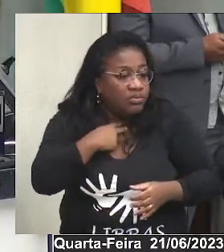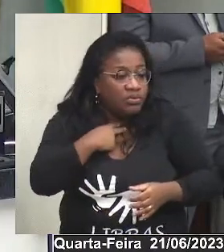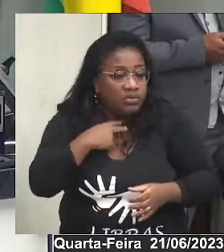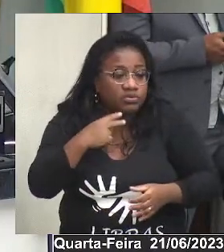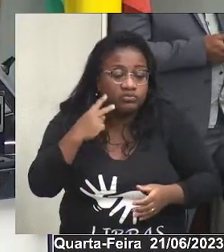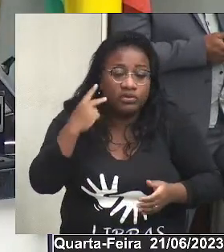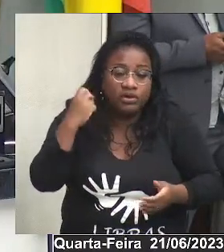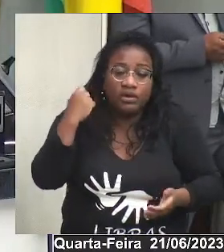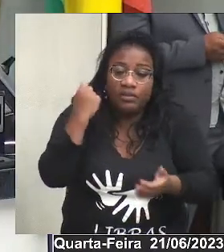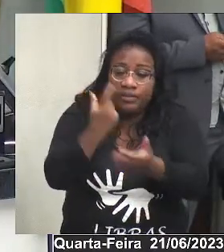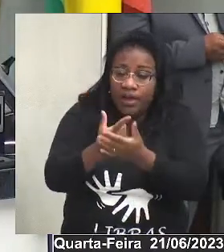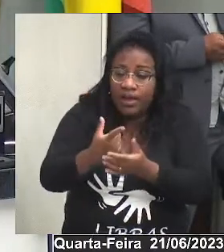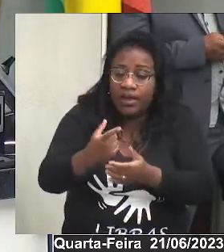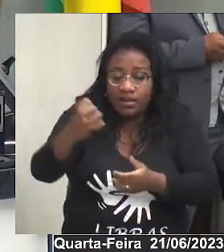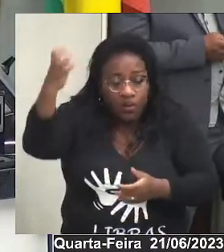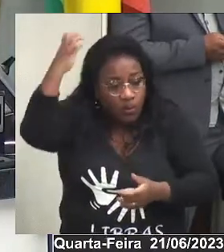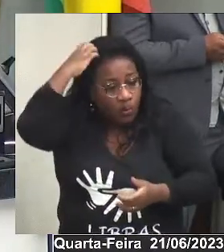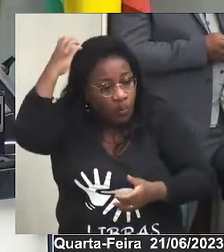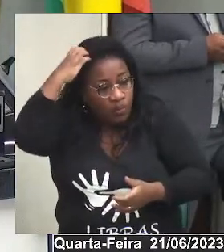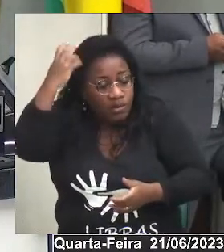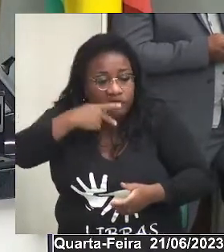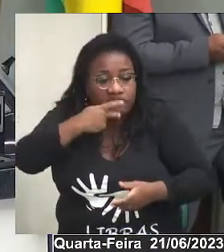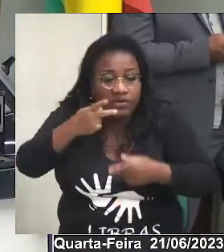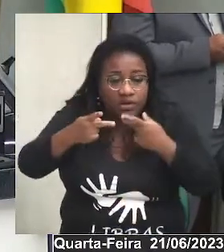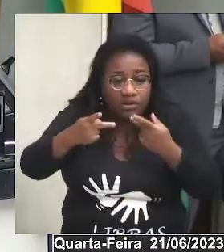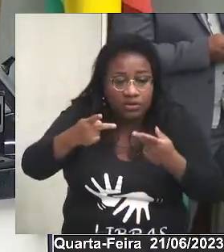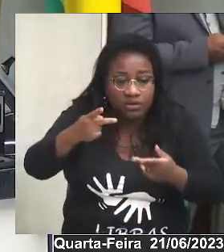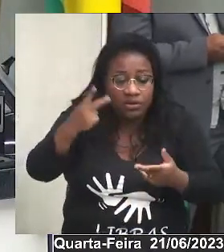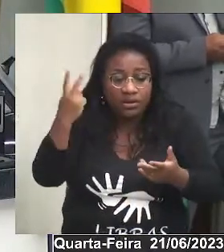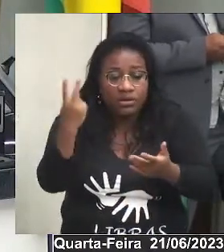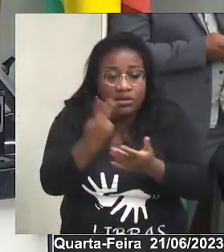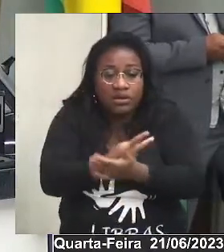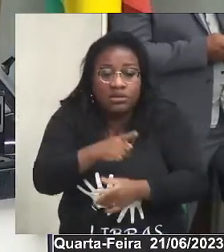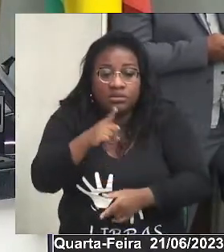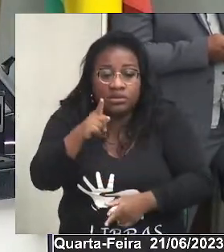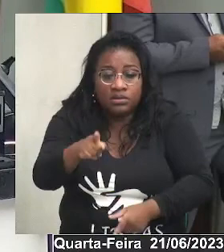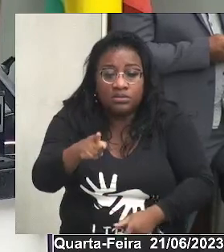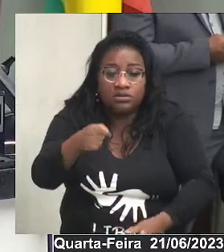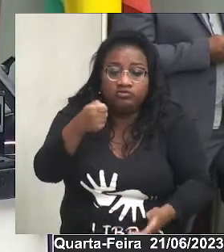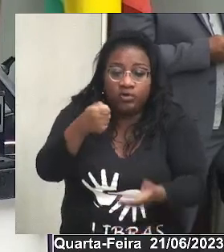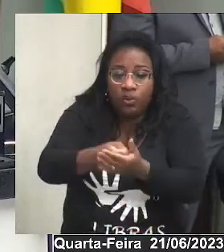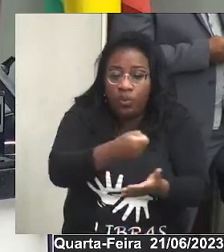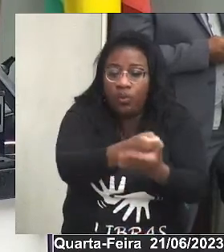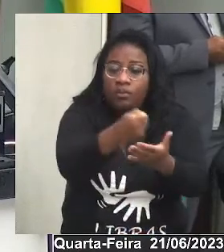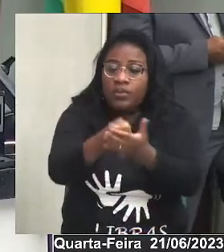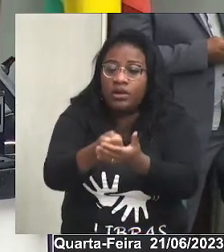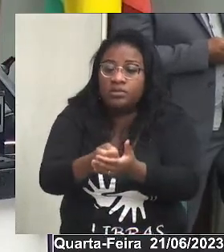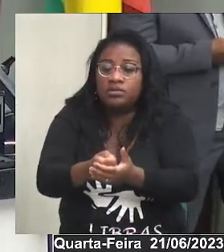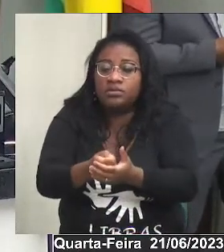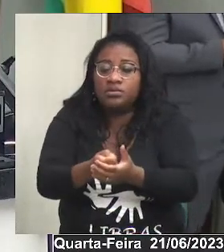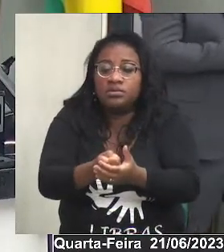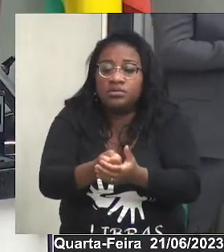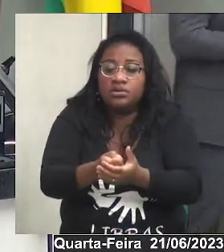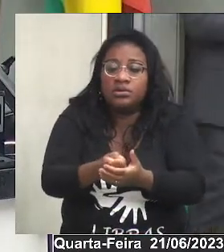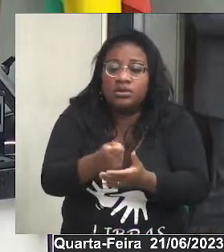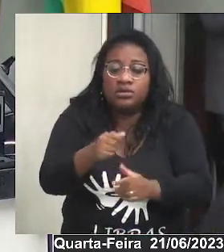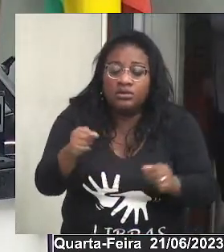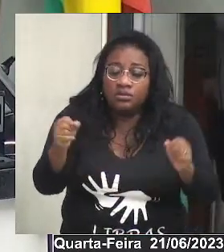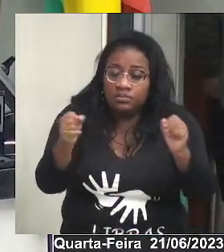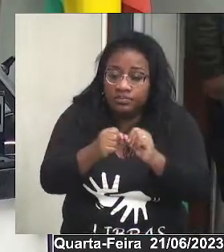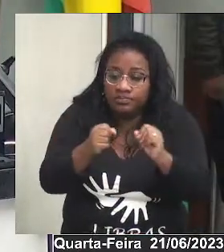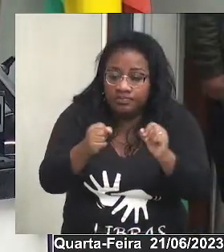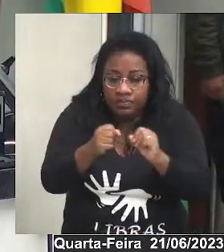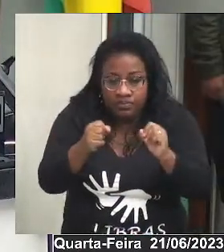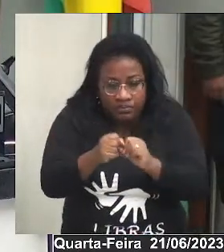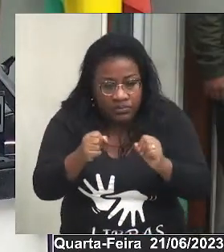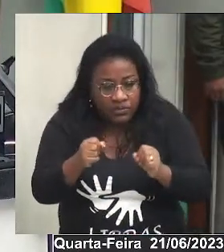pode pagar por uma fala de nenhum de nós. Quem fez a sua fala que desrespeitou, que seja cobrado e que pague por que fez. Não quem não